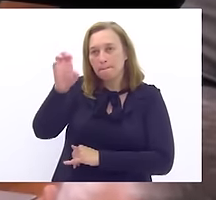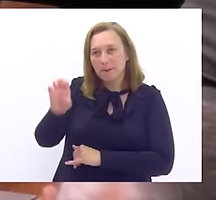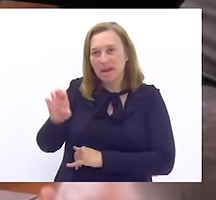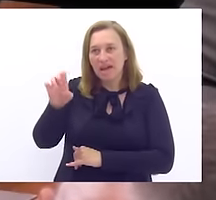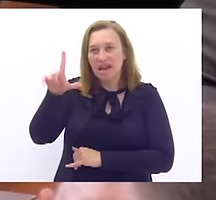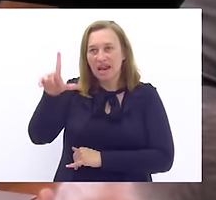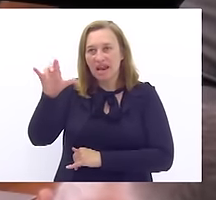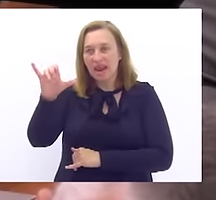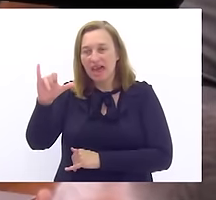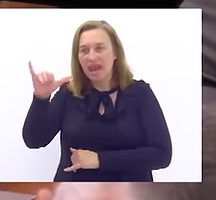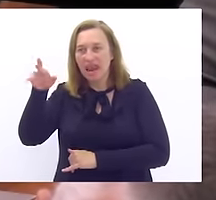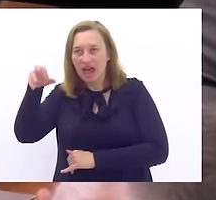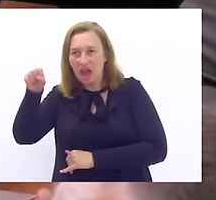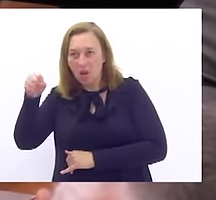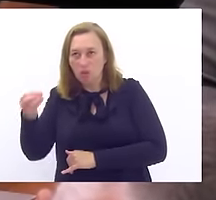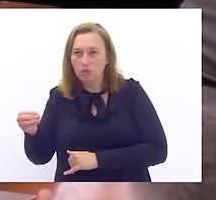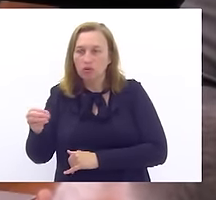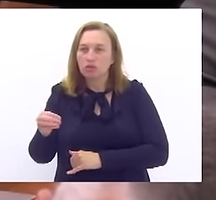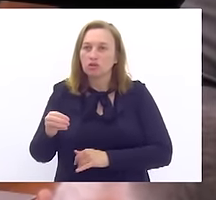documentação